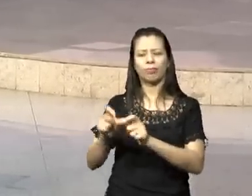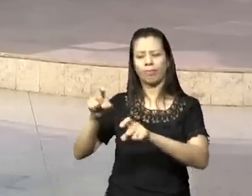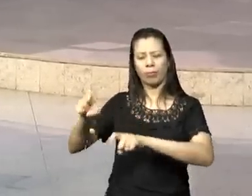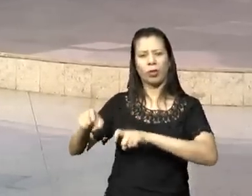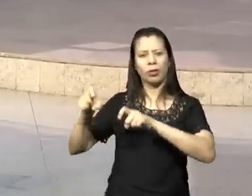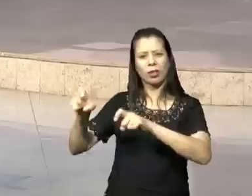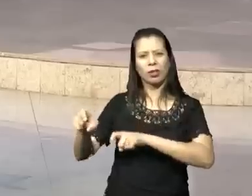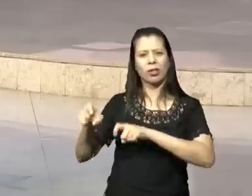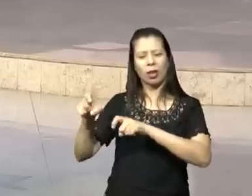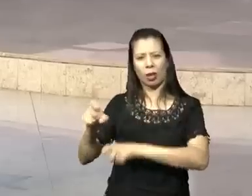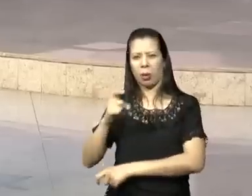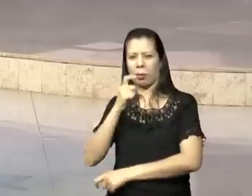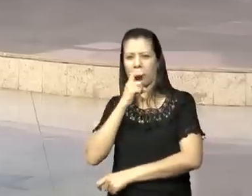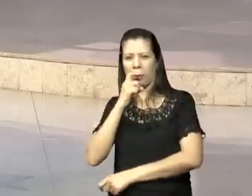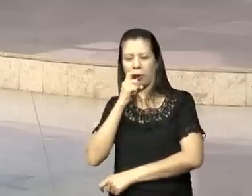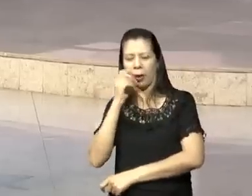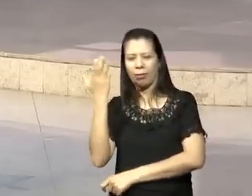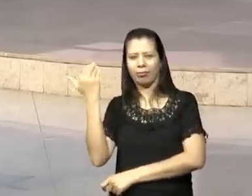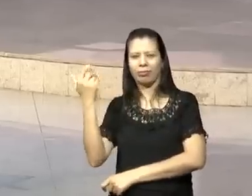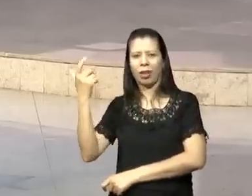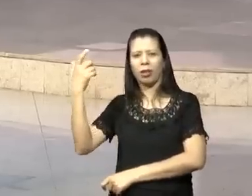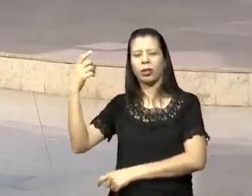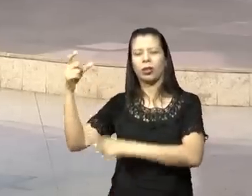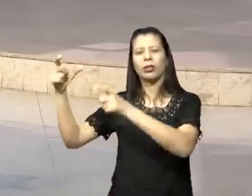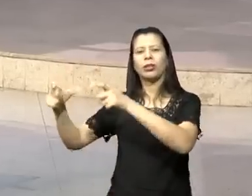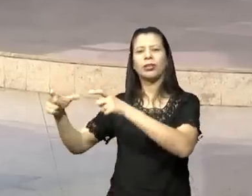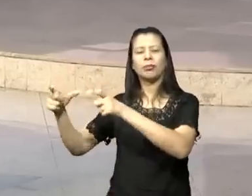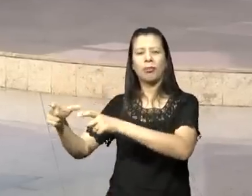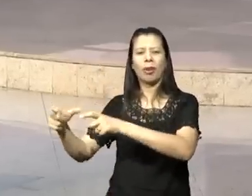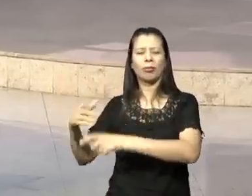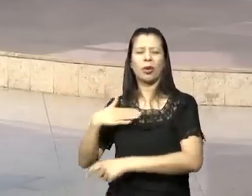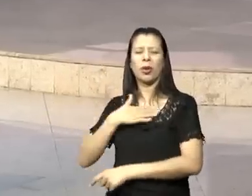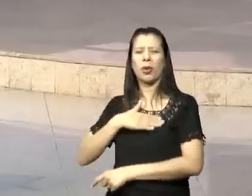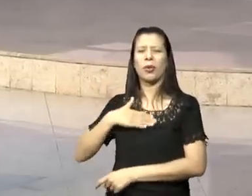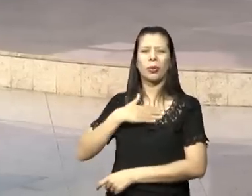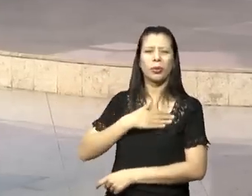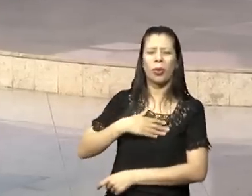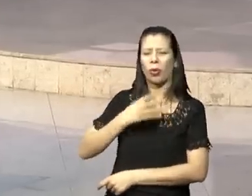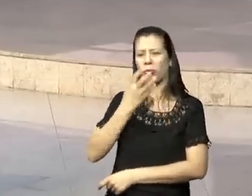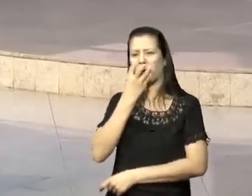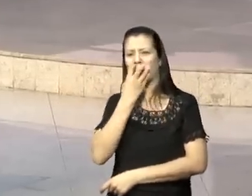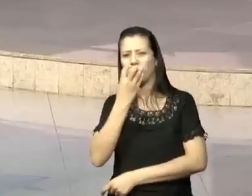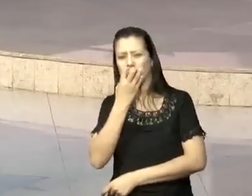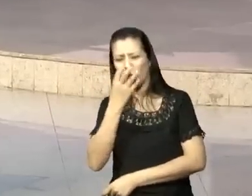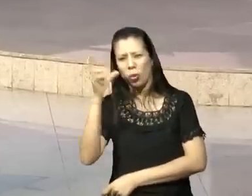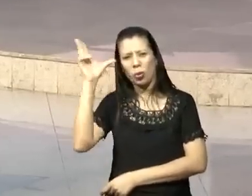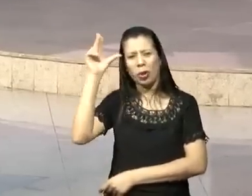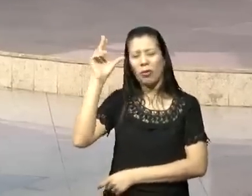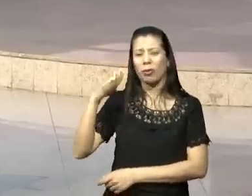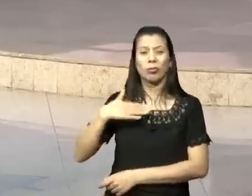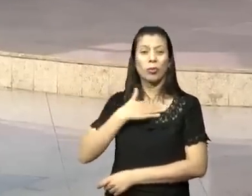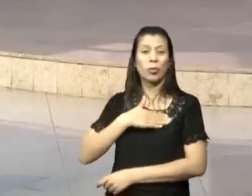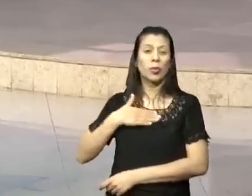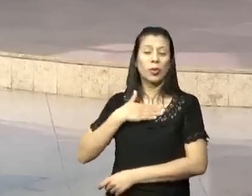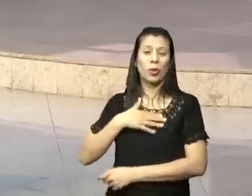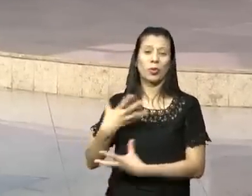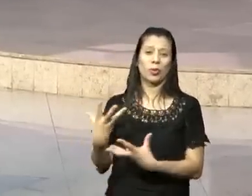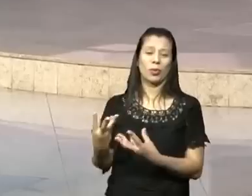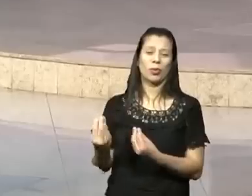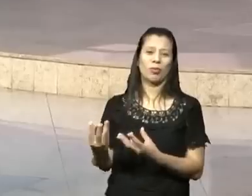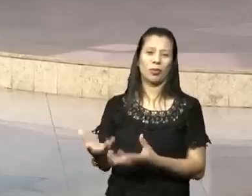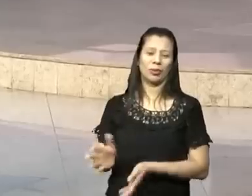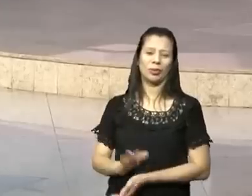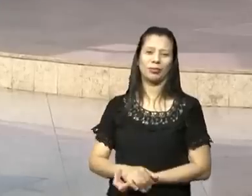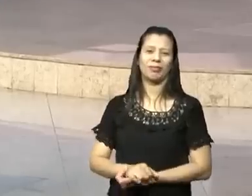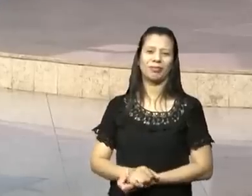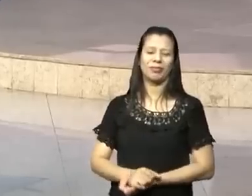eu gosto de animais muito cavalo e cachorro especialmente ele tem um cachorro